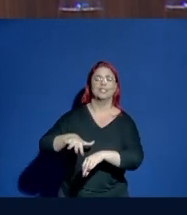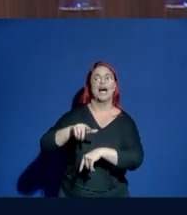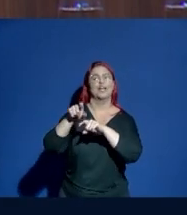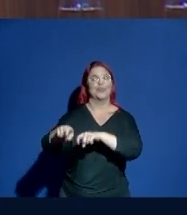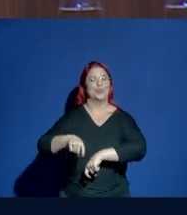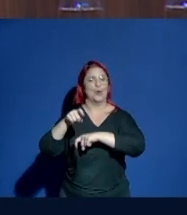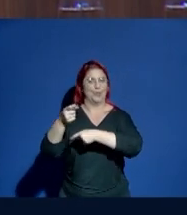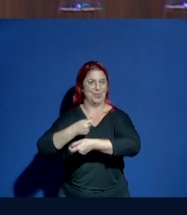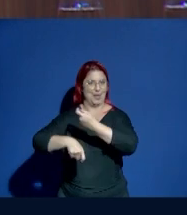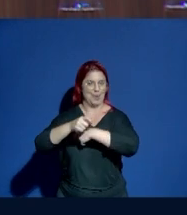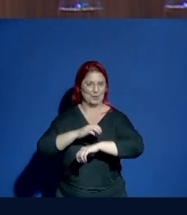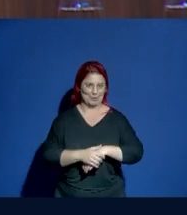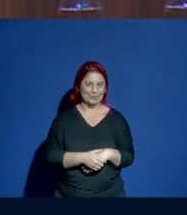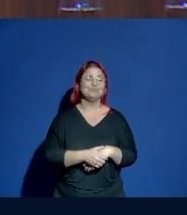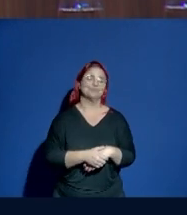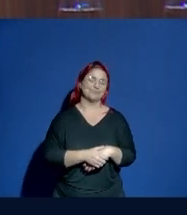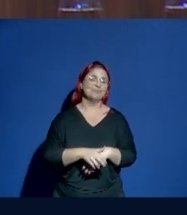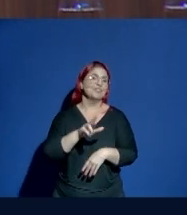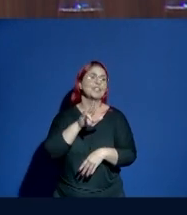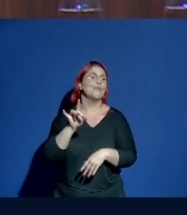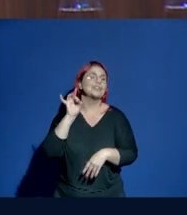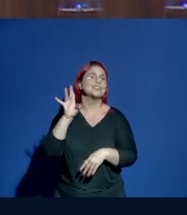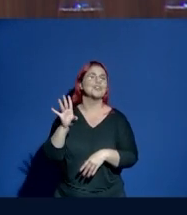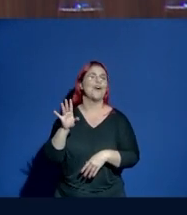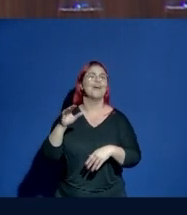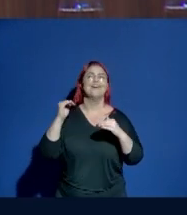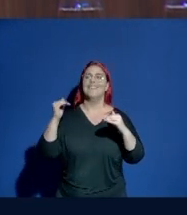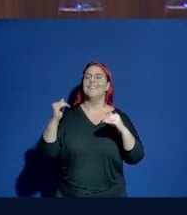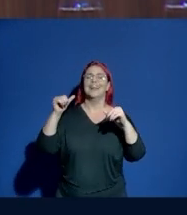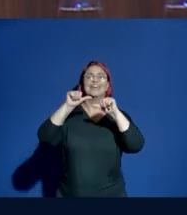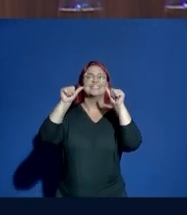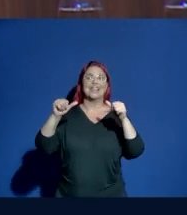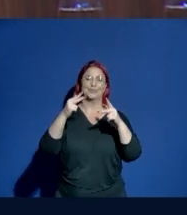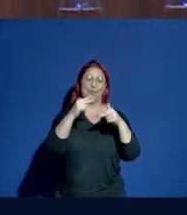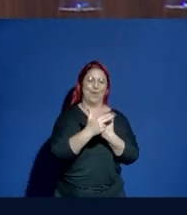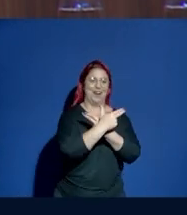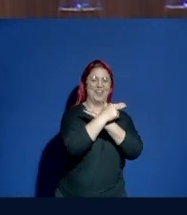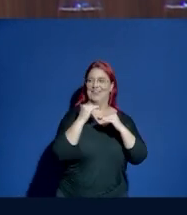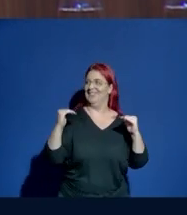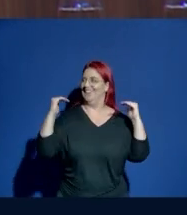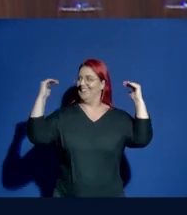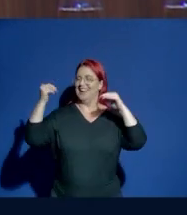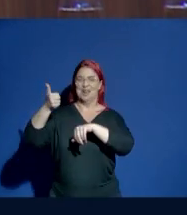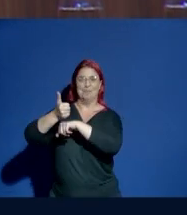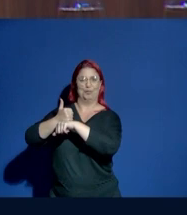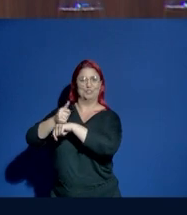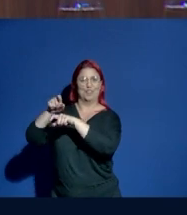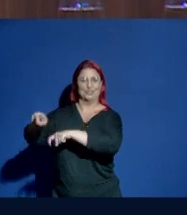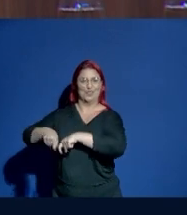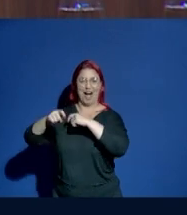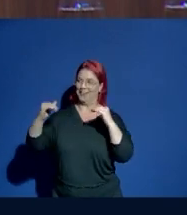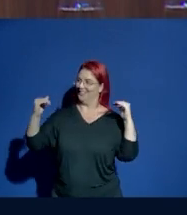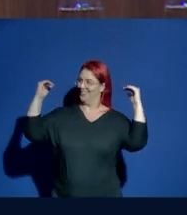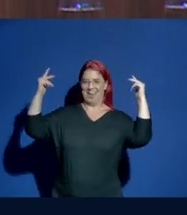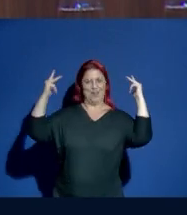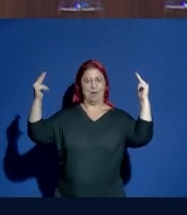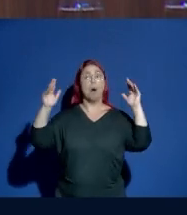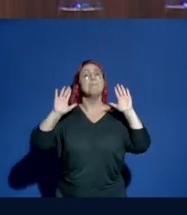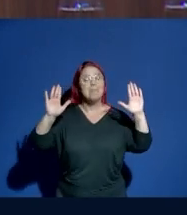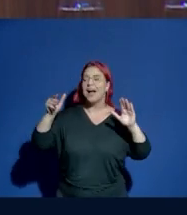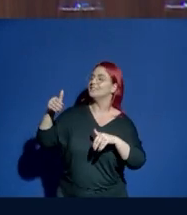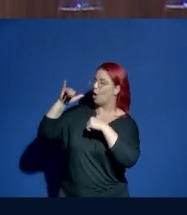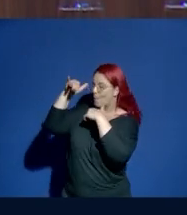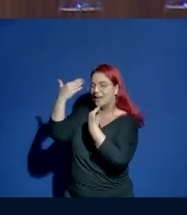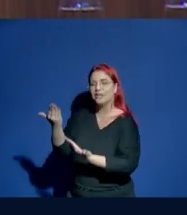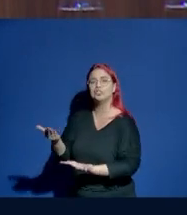Como disse o Caiado não só fazer estátua mais homenagear todo dia os caras que mostraram para a gente o